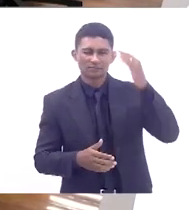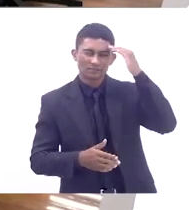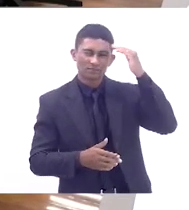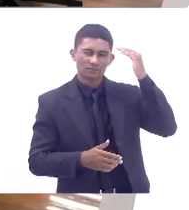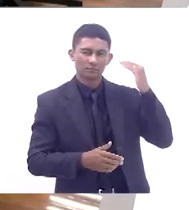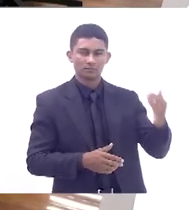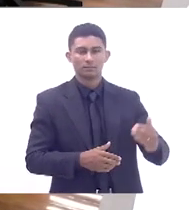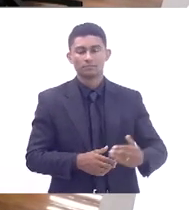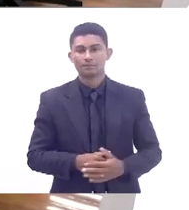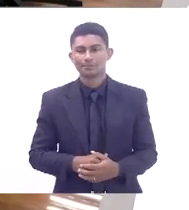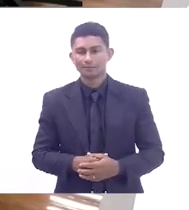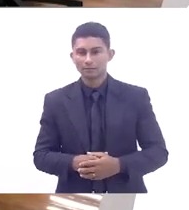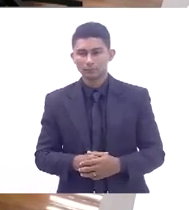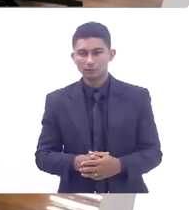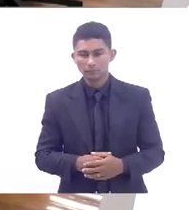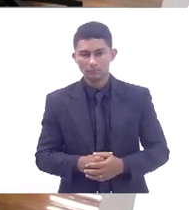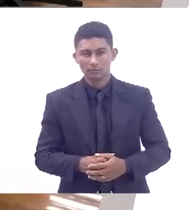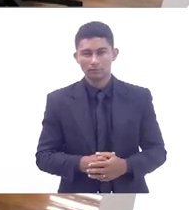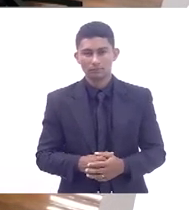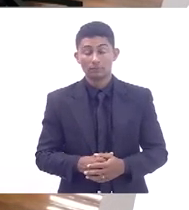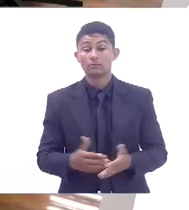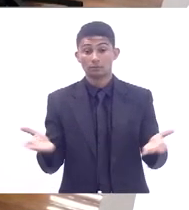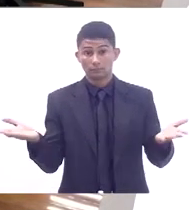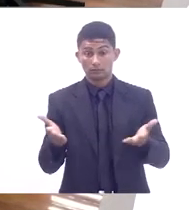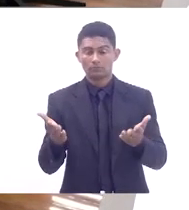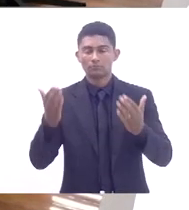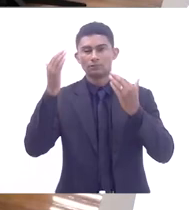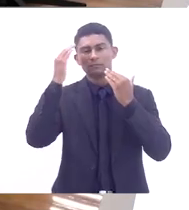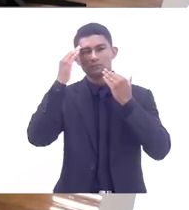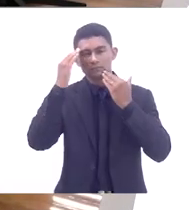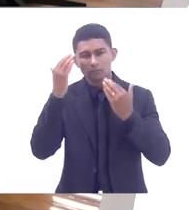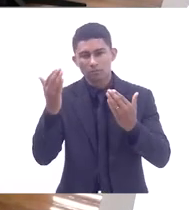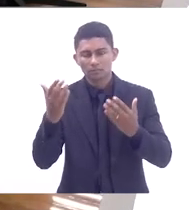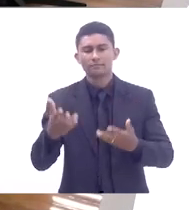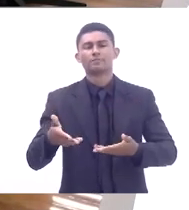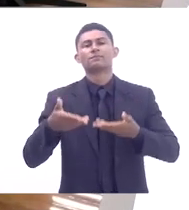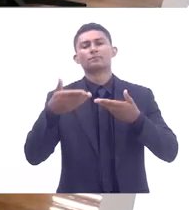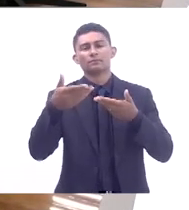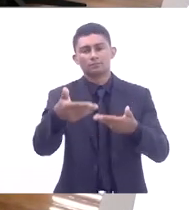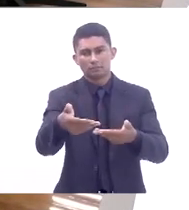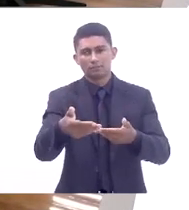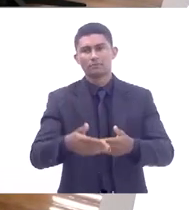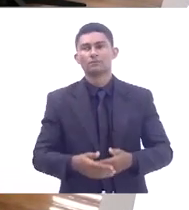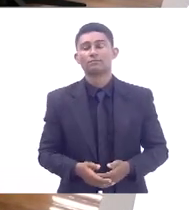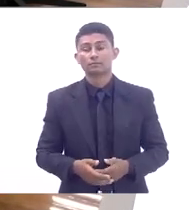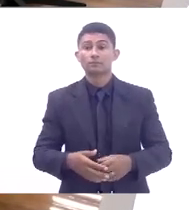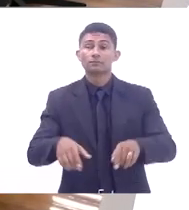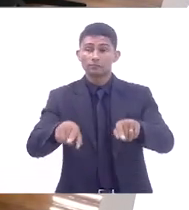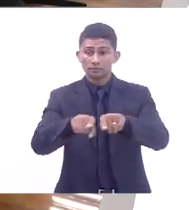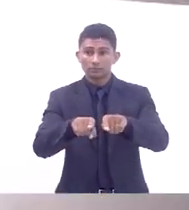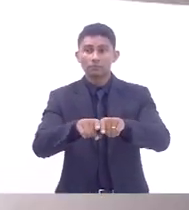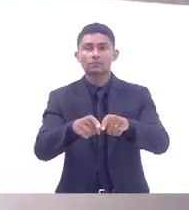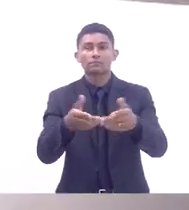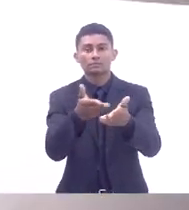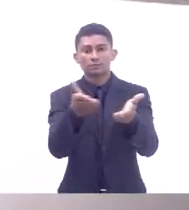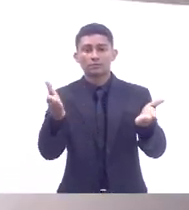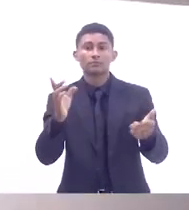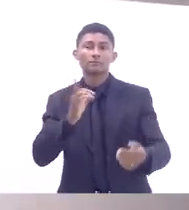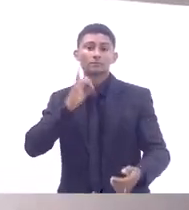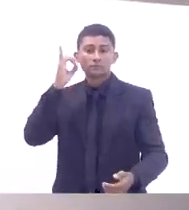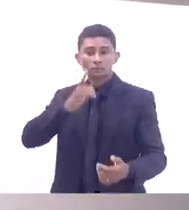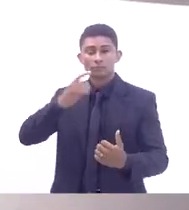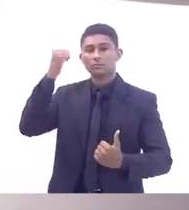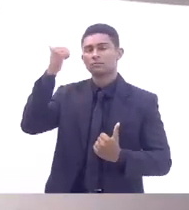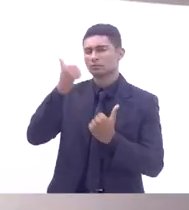então é a começa a agradecendo né esse espaço e eu apoio que sempre os deputados